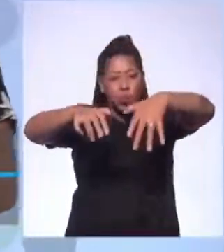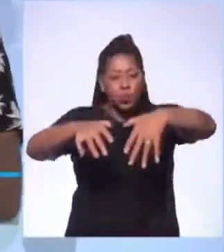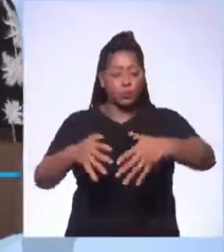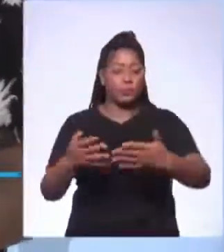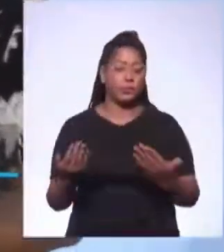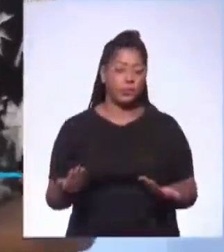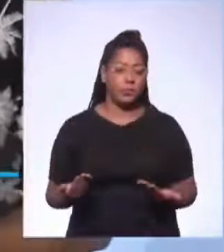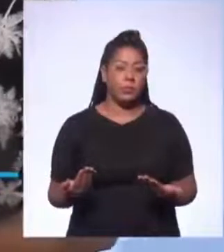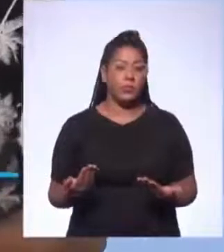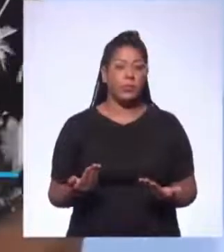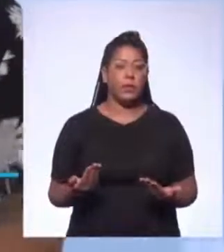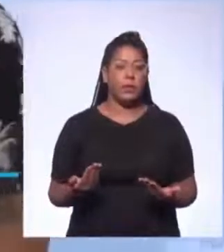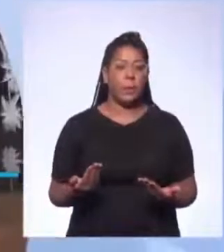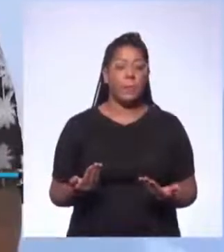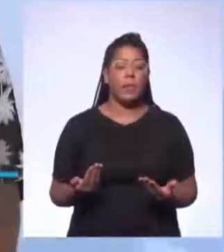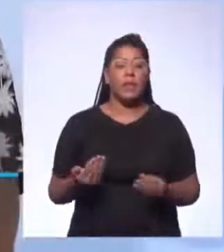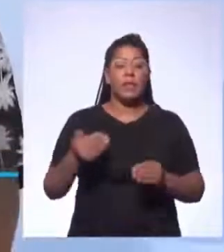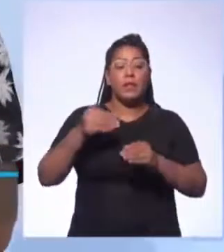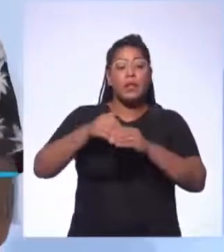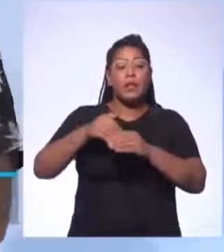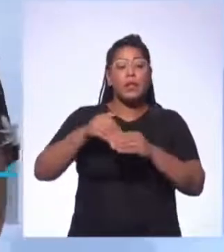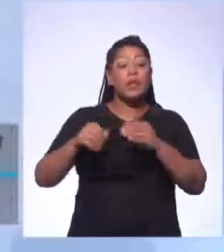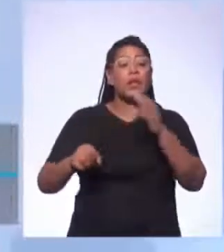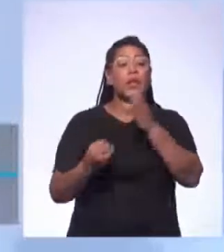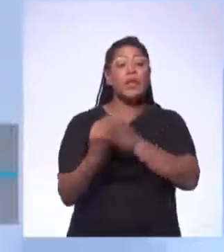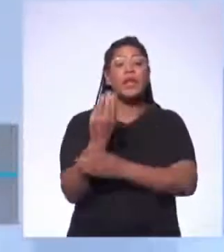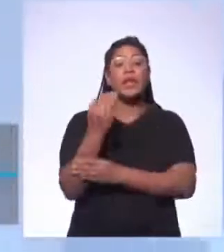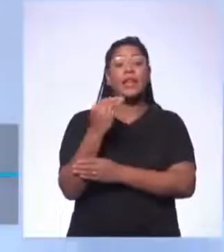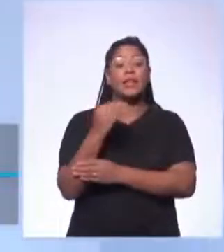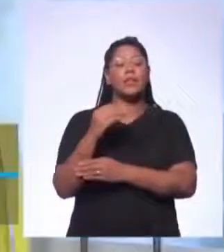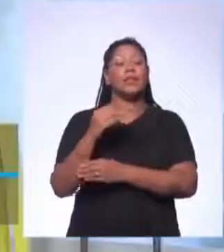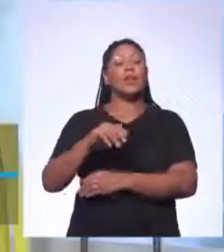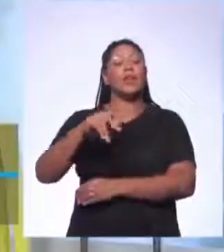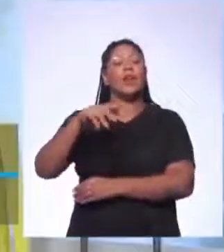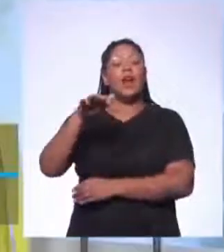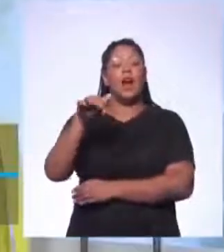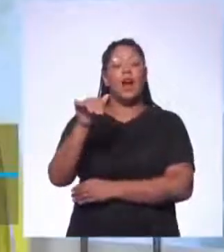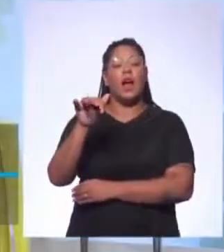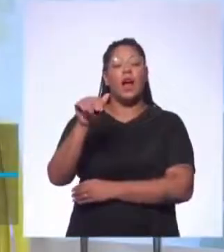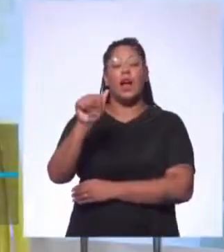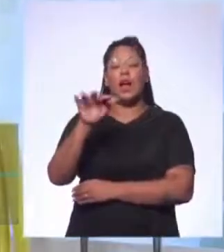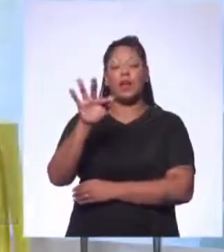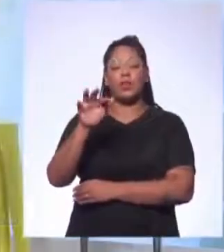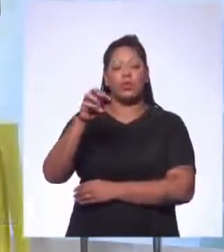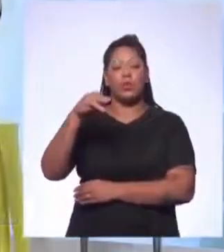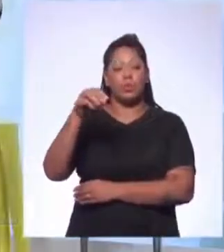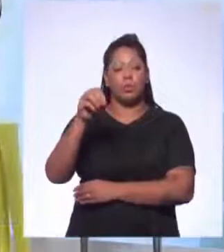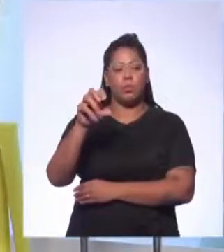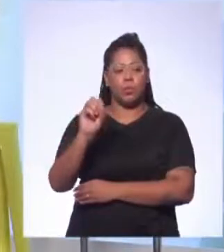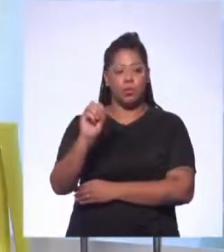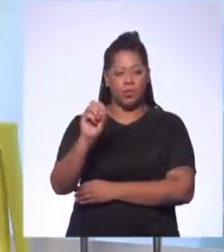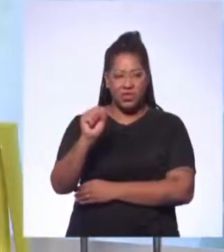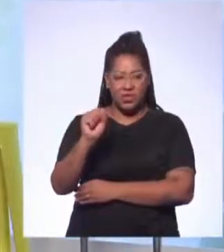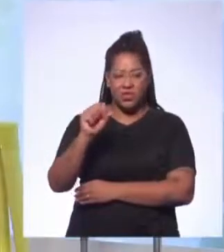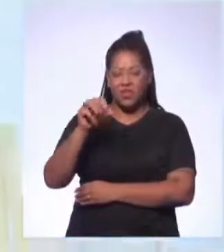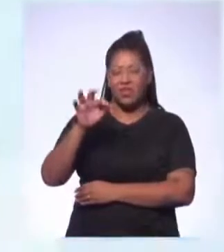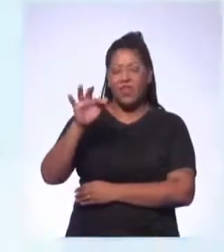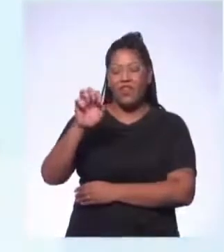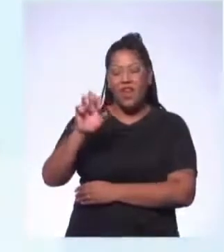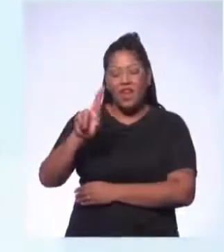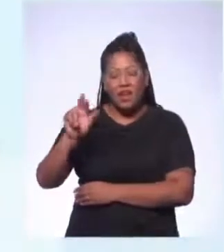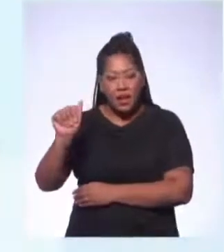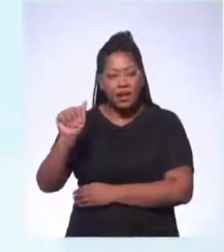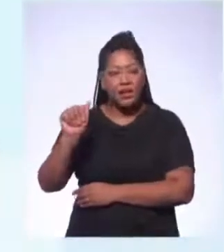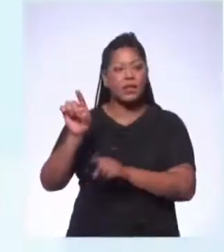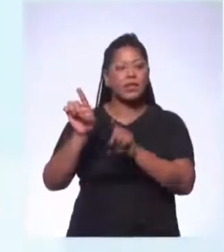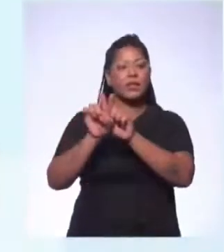tudo isso ocorre na troposfera, ok? Aí temos a estratosfera. Portanto,